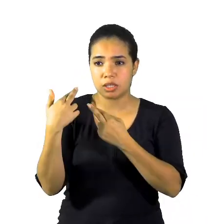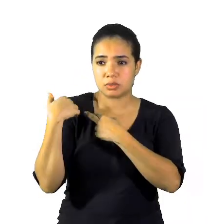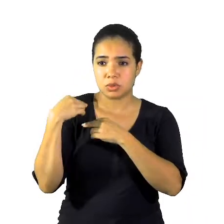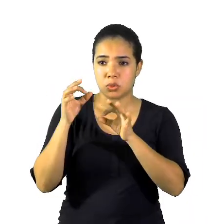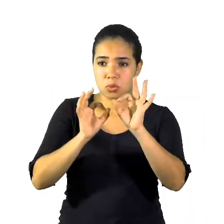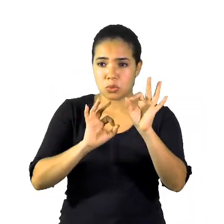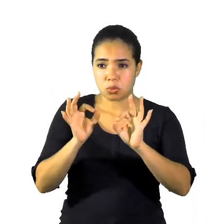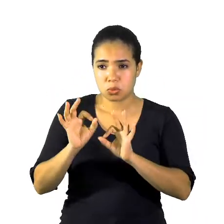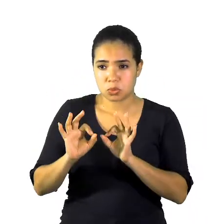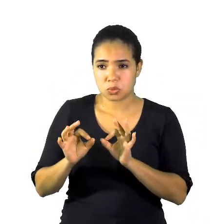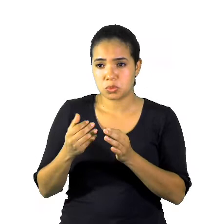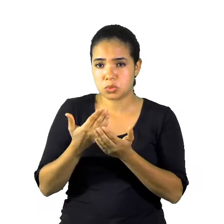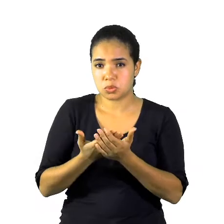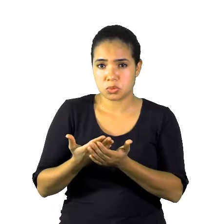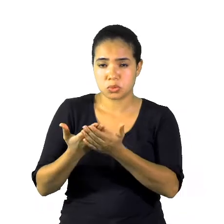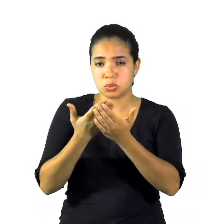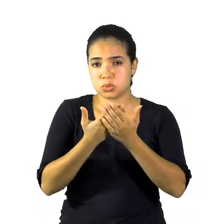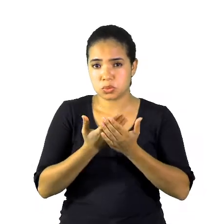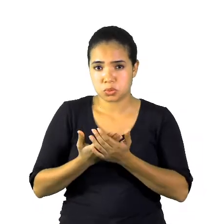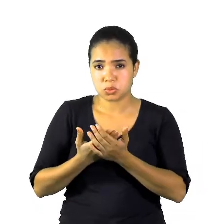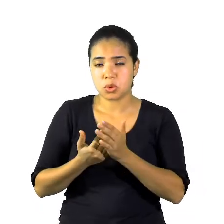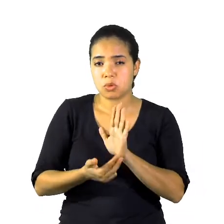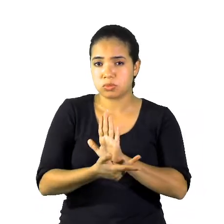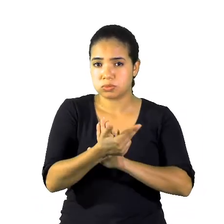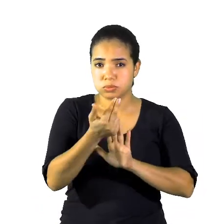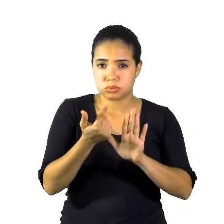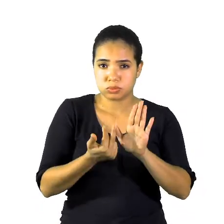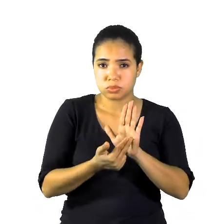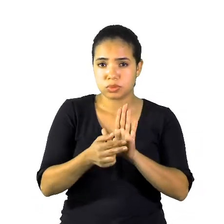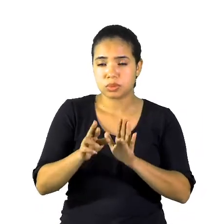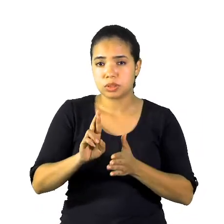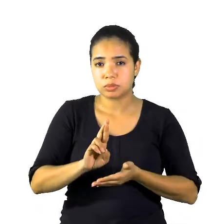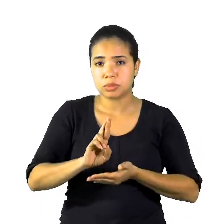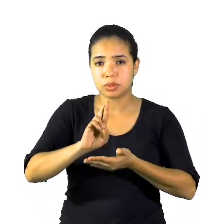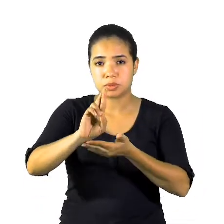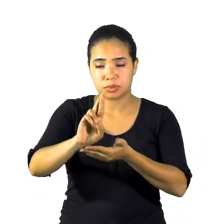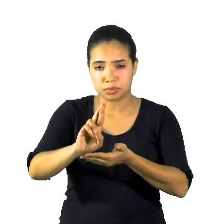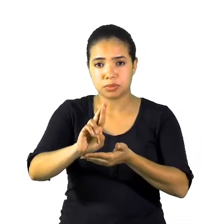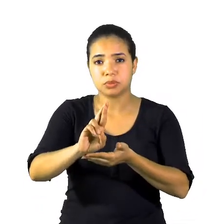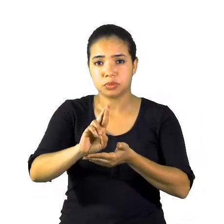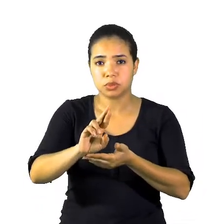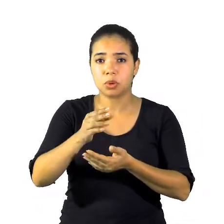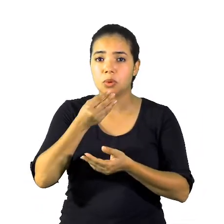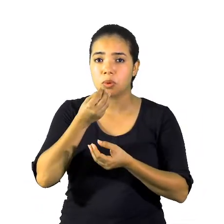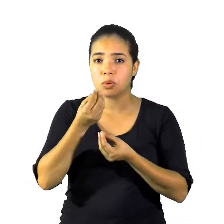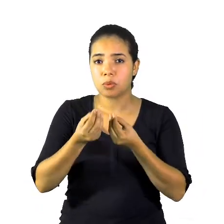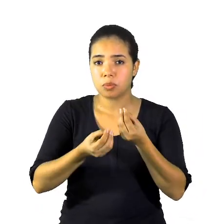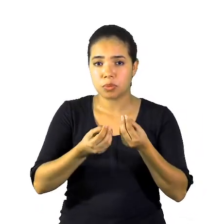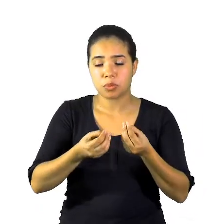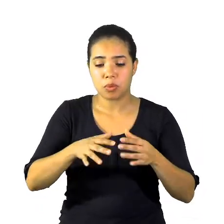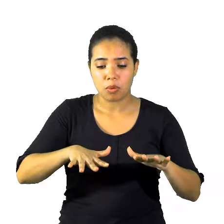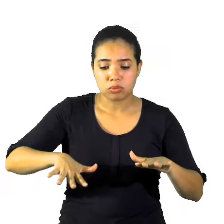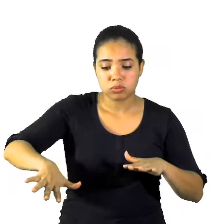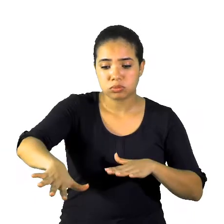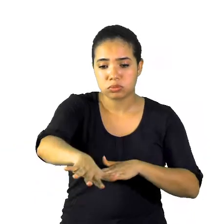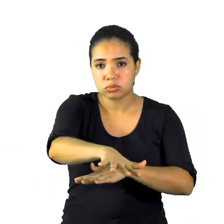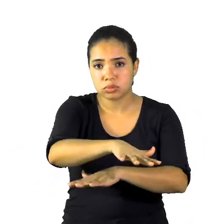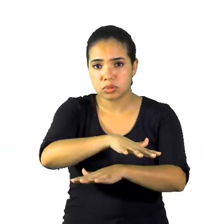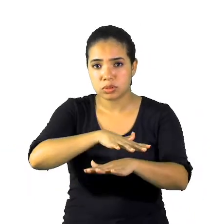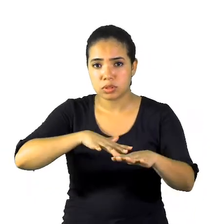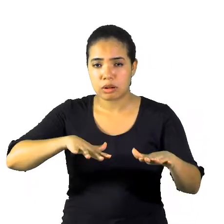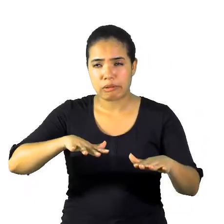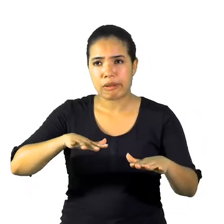elaboração de estudo dos mapas e representações cartográficas, como plantas. Professora, planta que nem